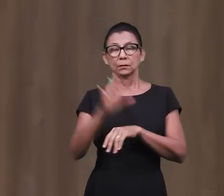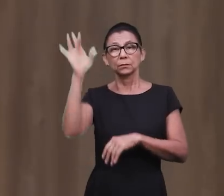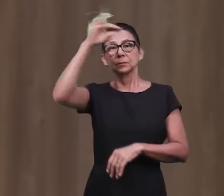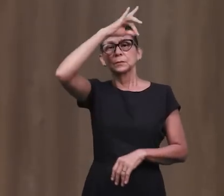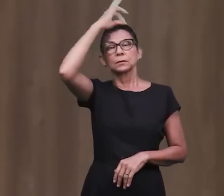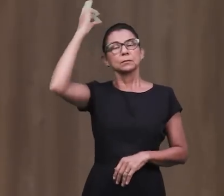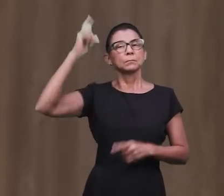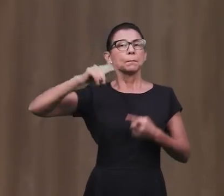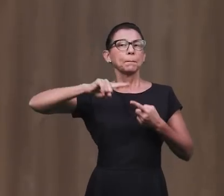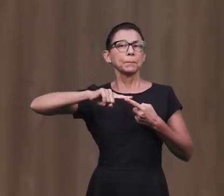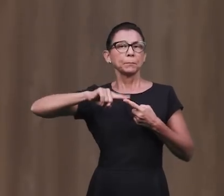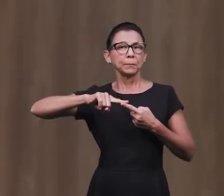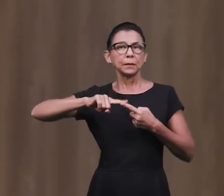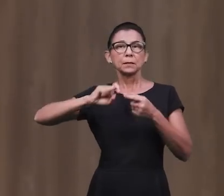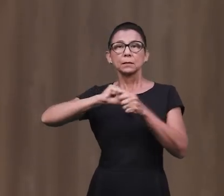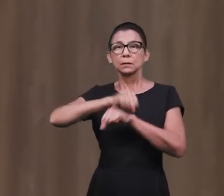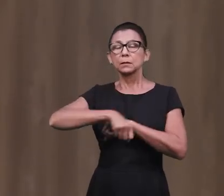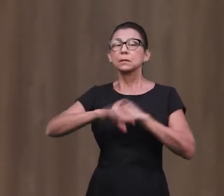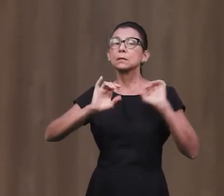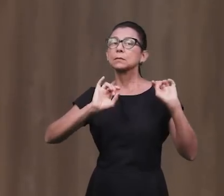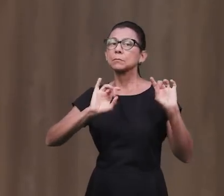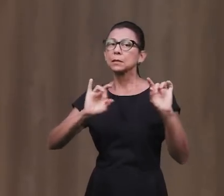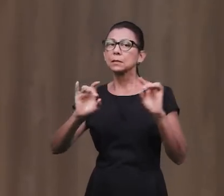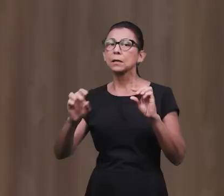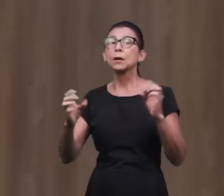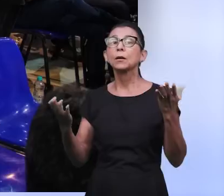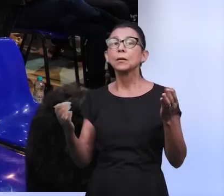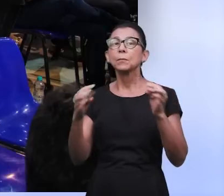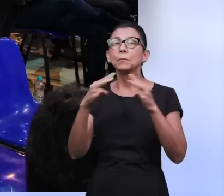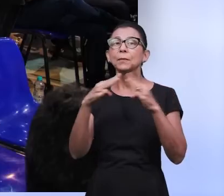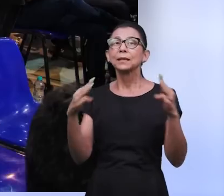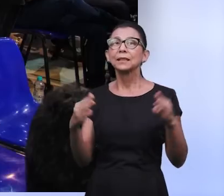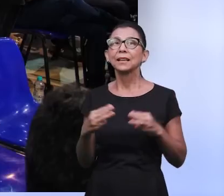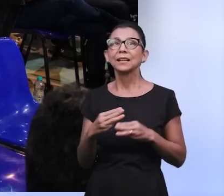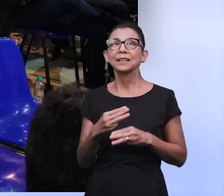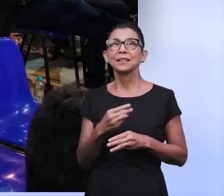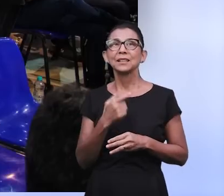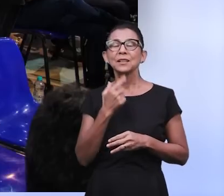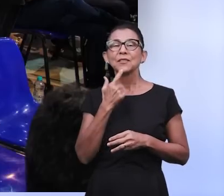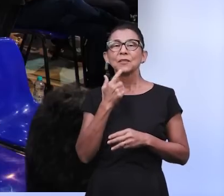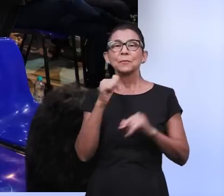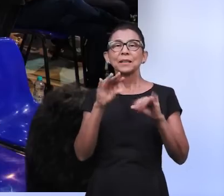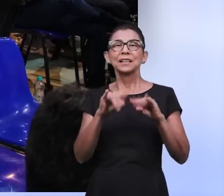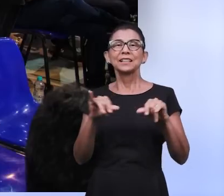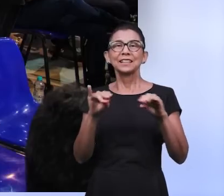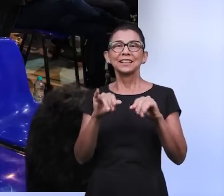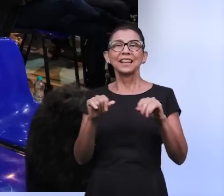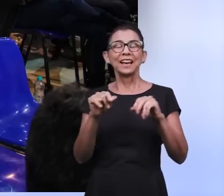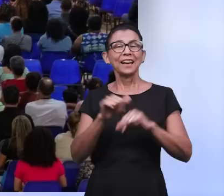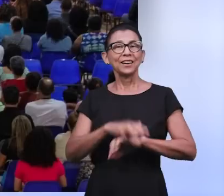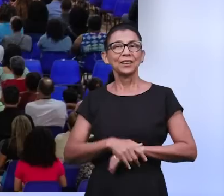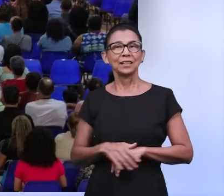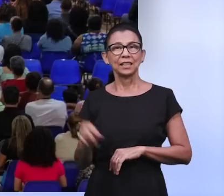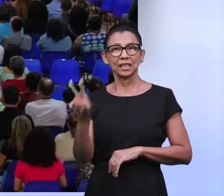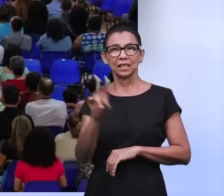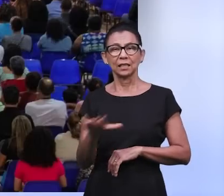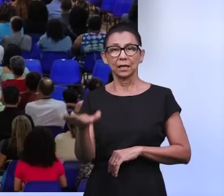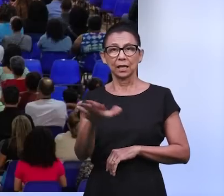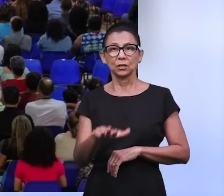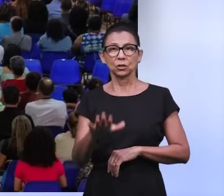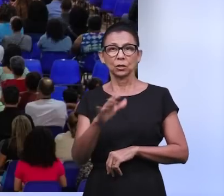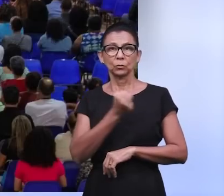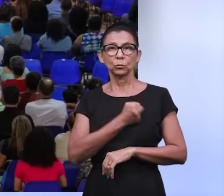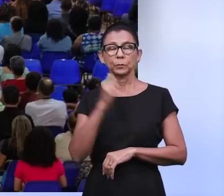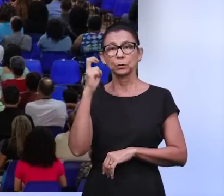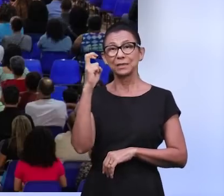Santo. O primeiro foi um seminário especial no Manaim de Terra Vermelha, conhecido ali como a Região 5. Isso mesmo, este